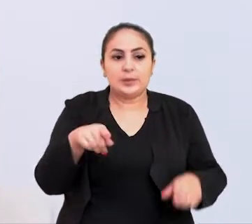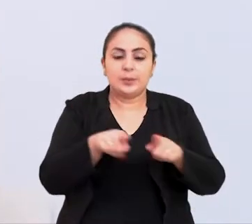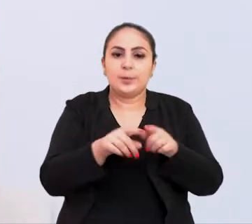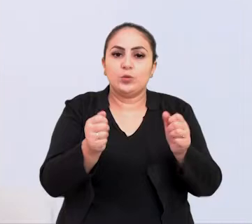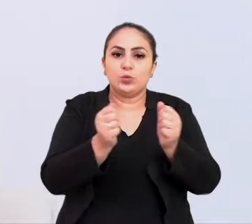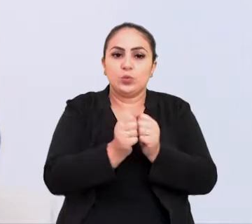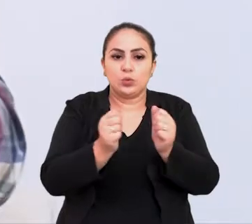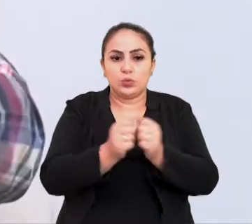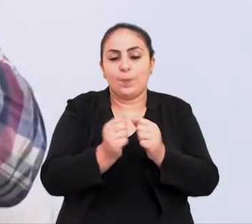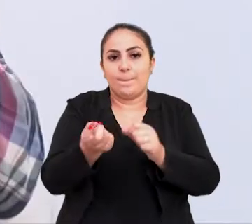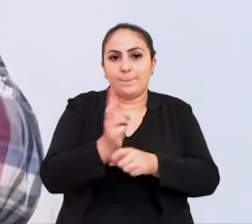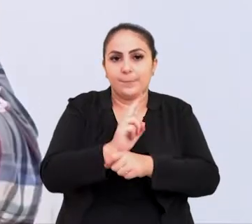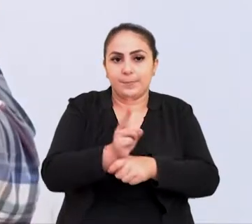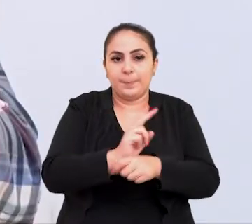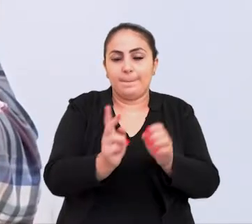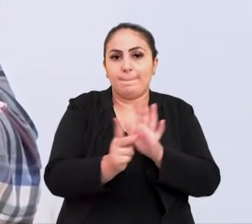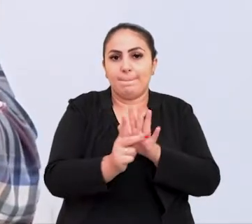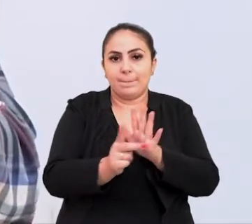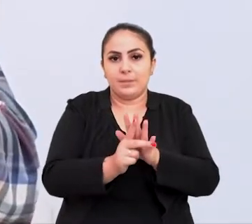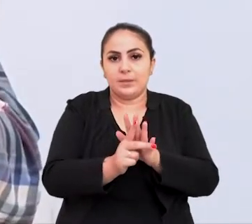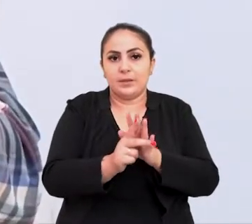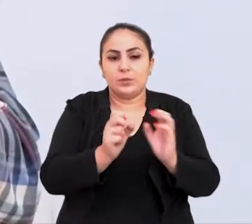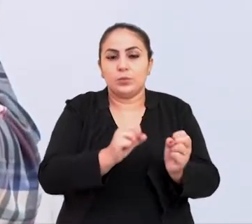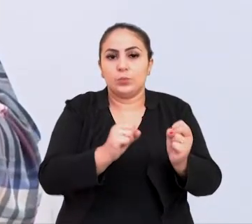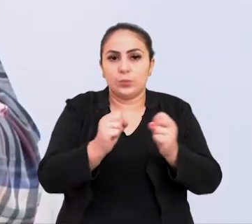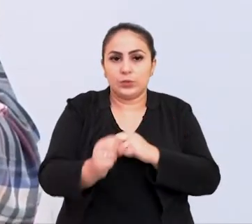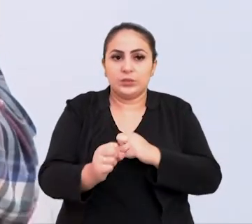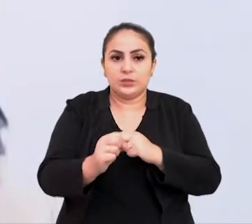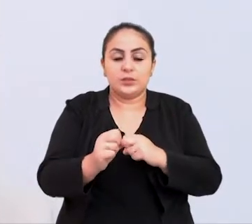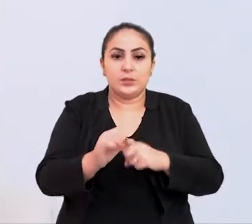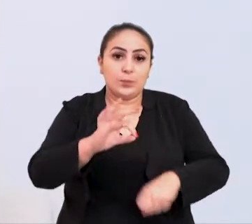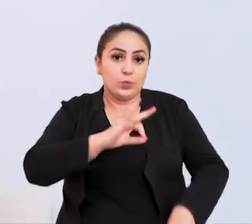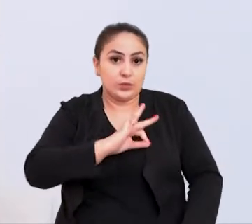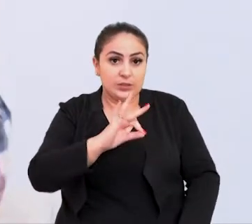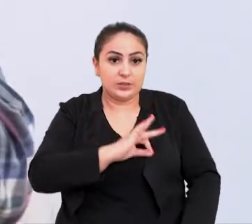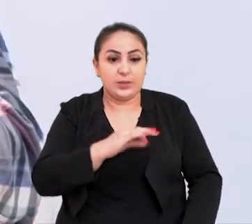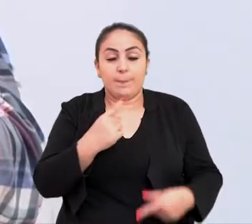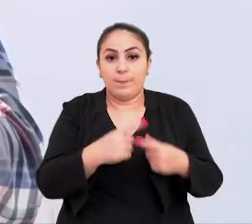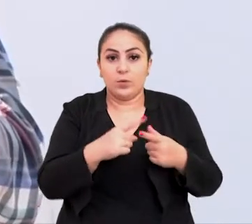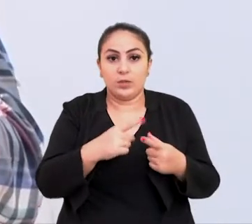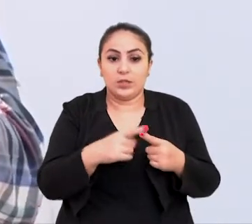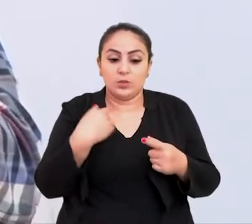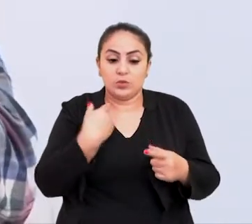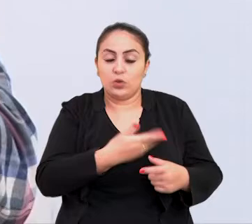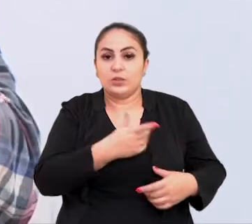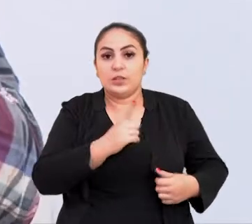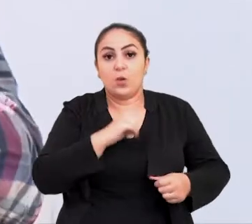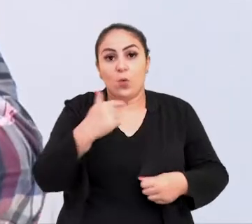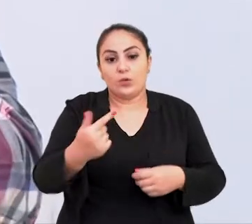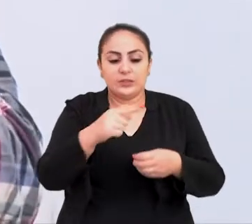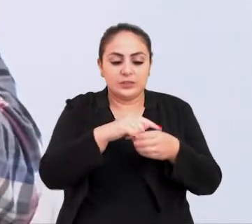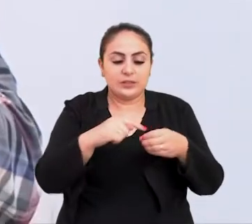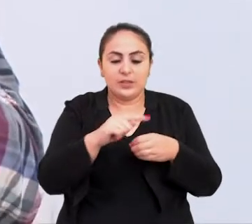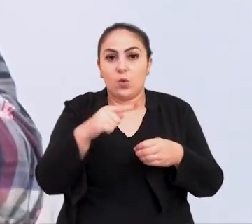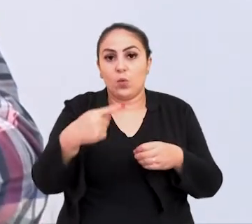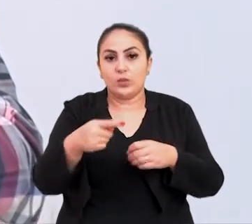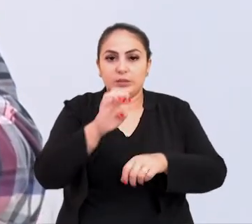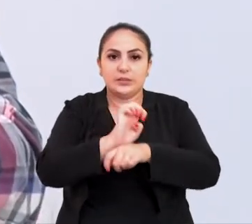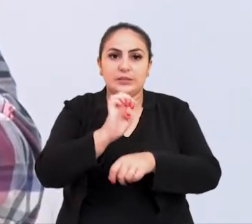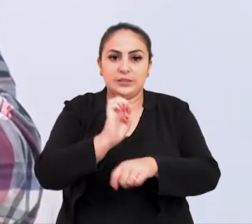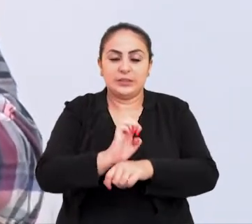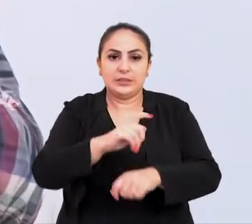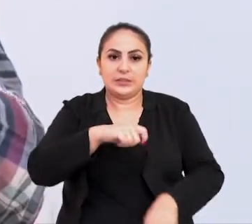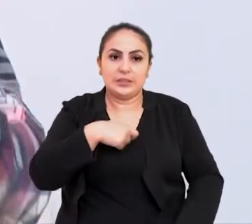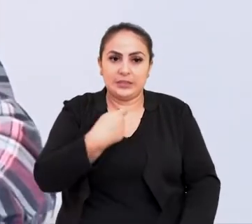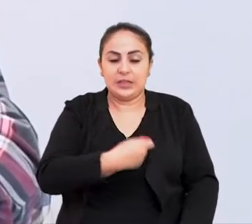e, paralelamente, uma fiscalização do poder de polícia, porque a gente vê em outras cidades, outros